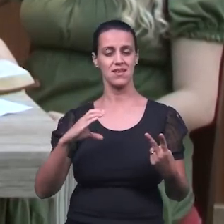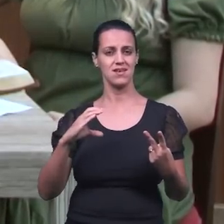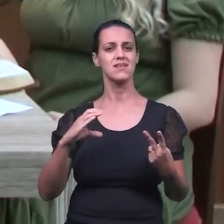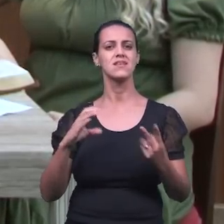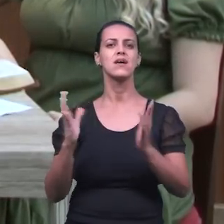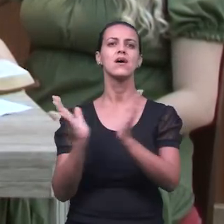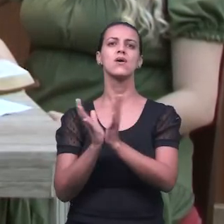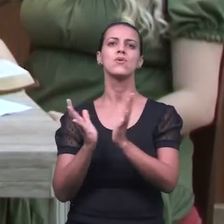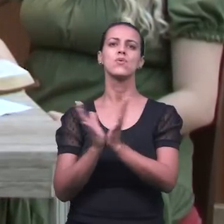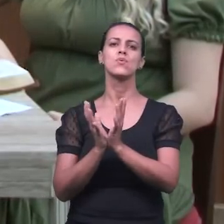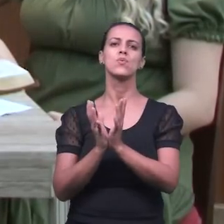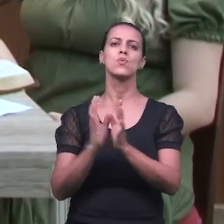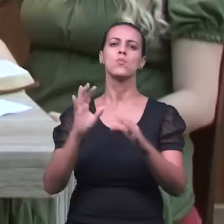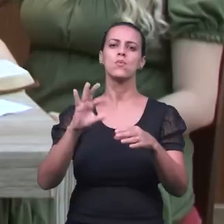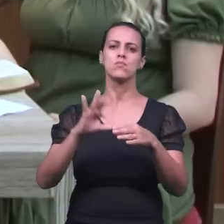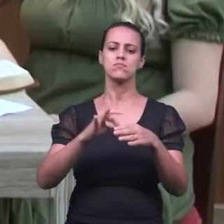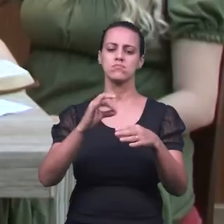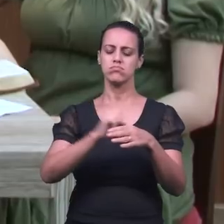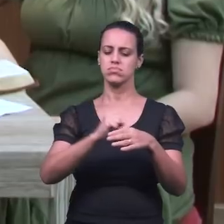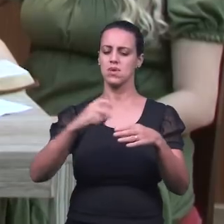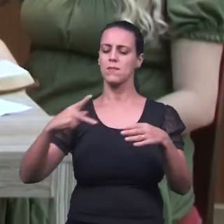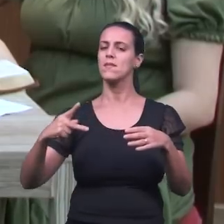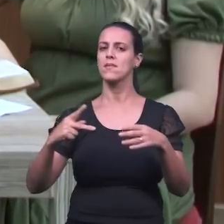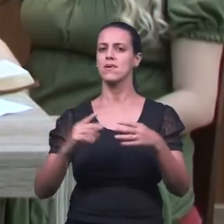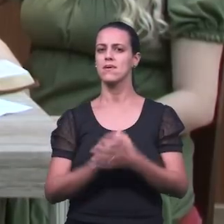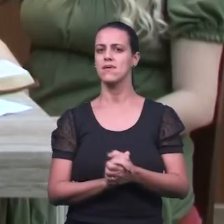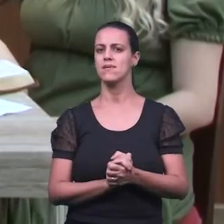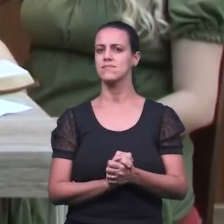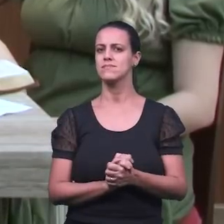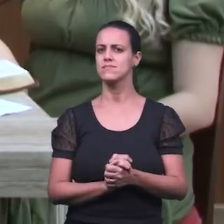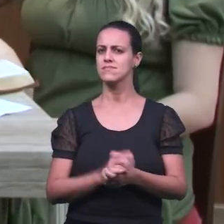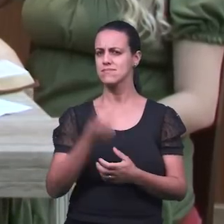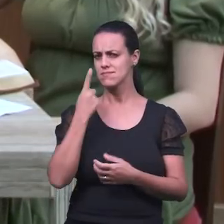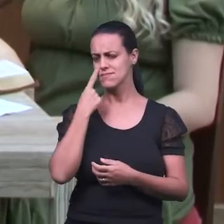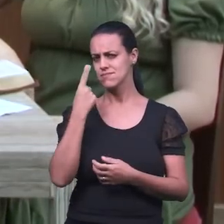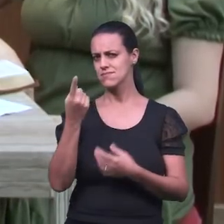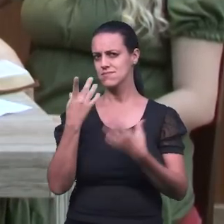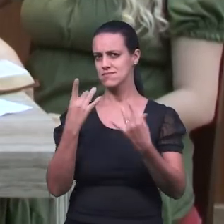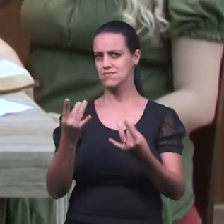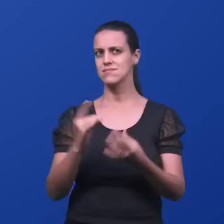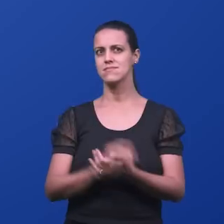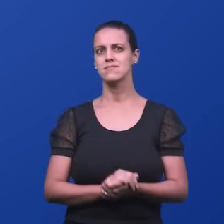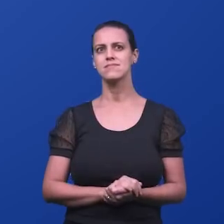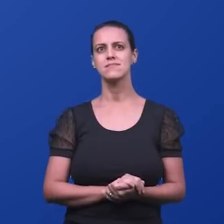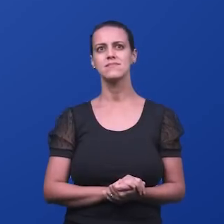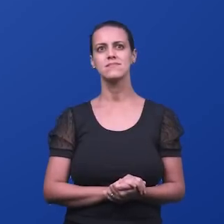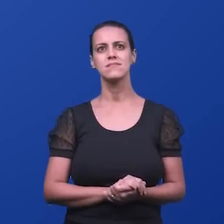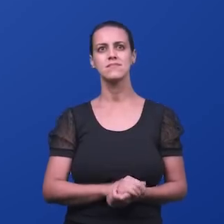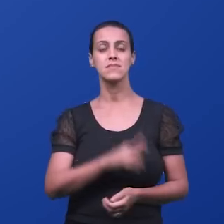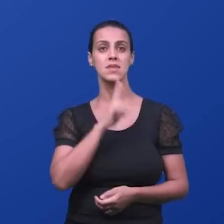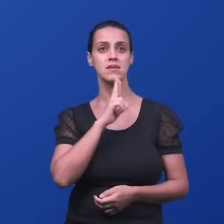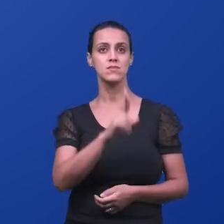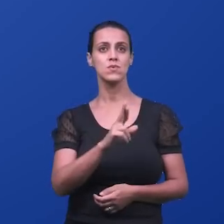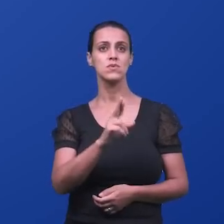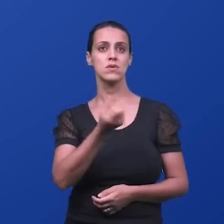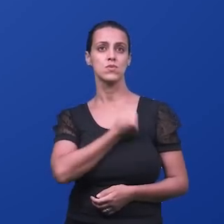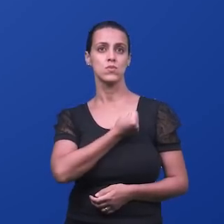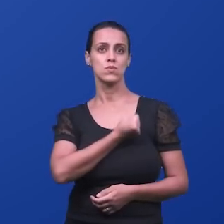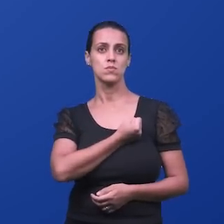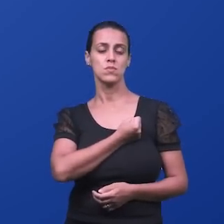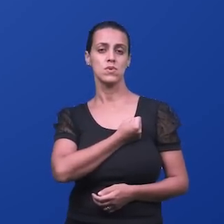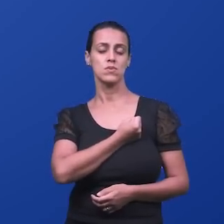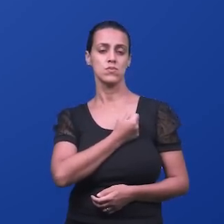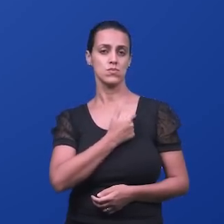Catarina, do grupo Semente Preciosa. Vamos então prestar atenção nesses dois vídeos. Respondendo à questão 2,